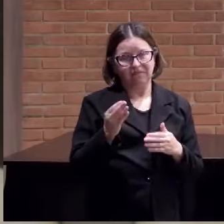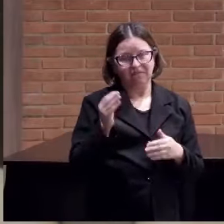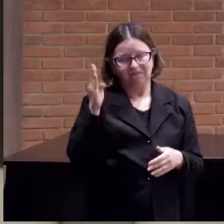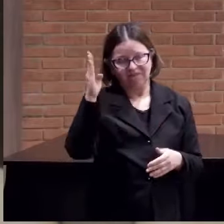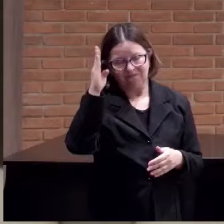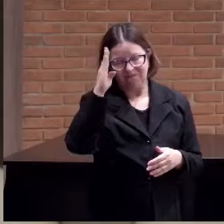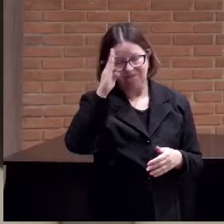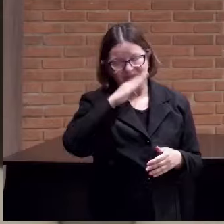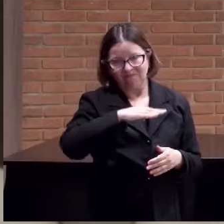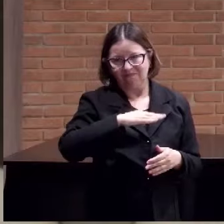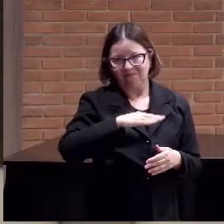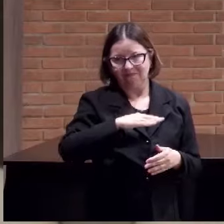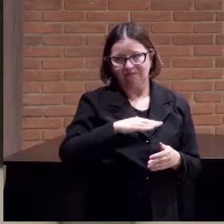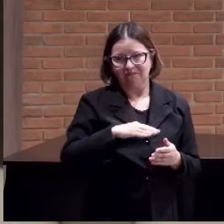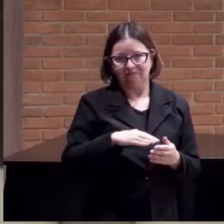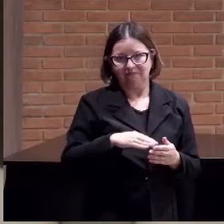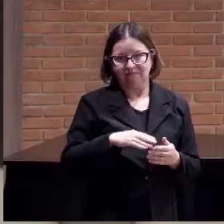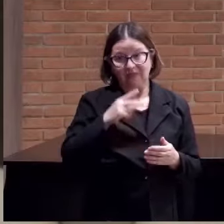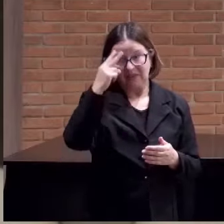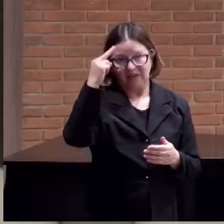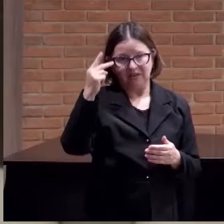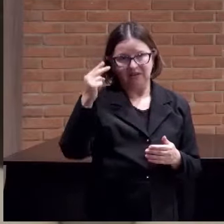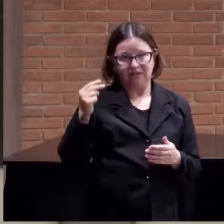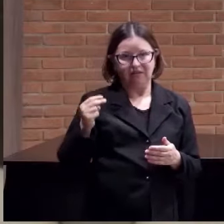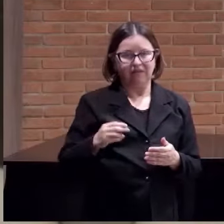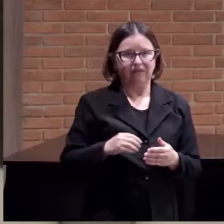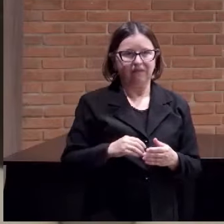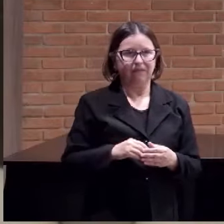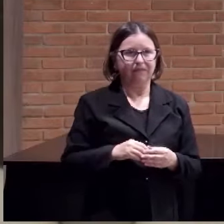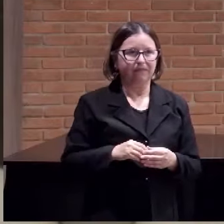vis da história.